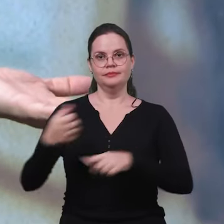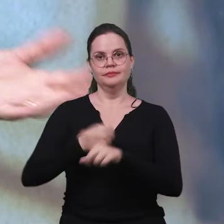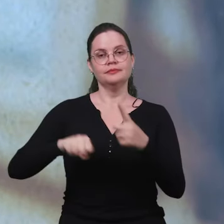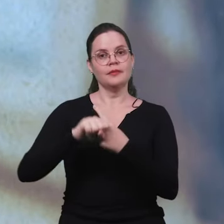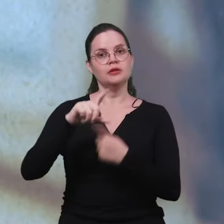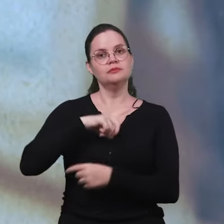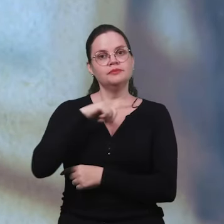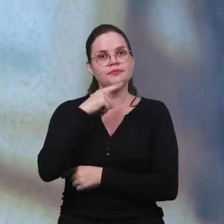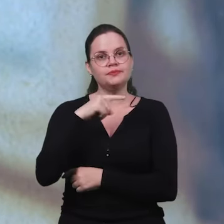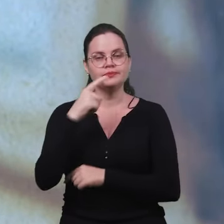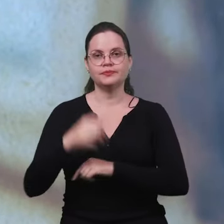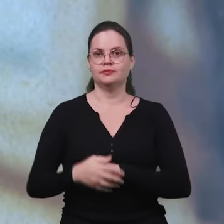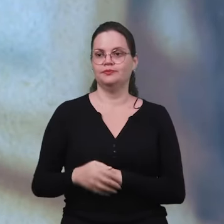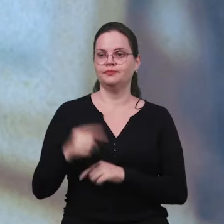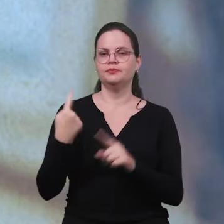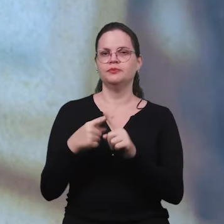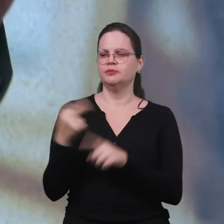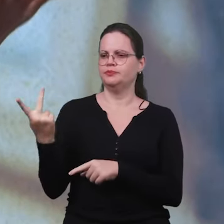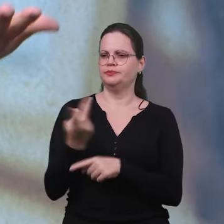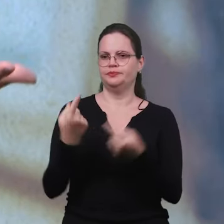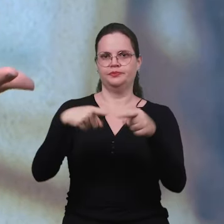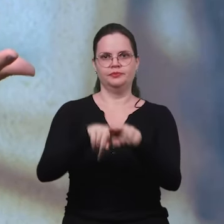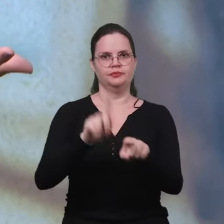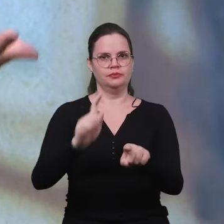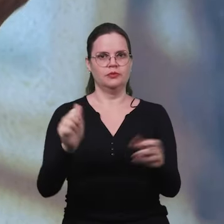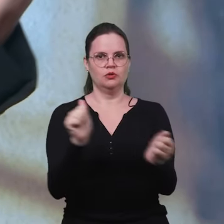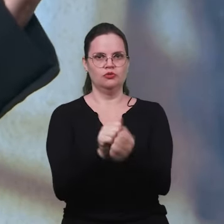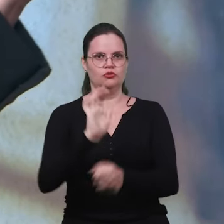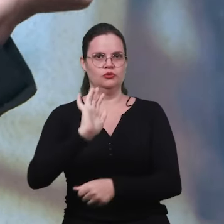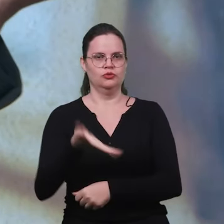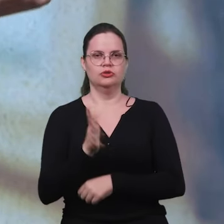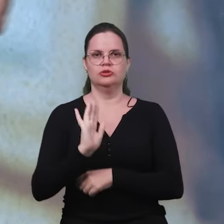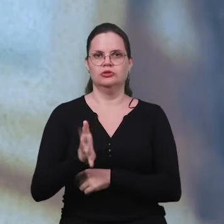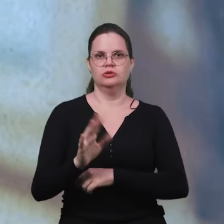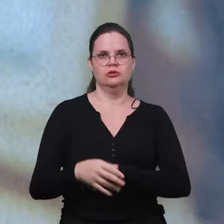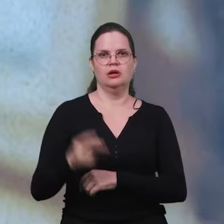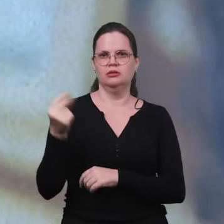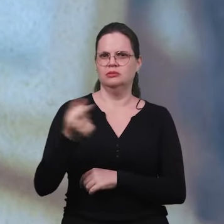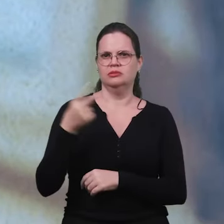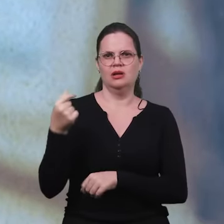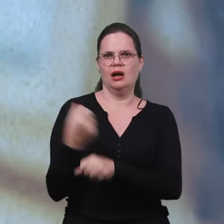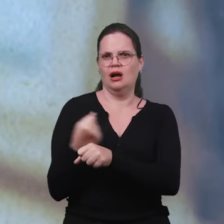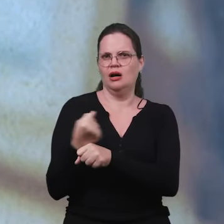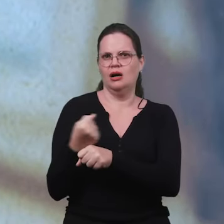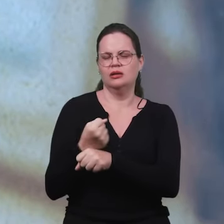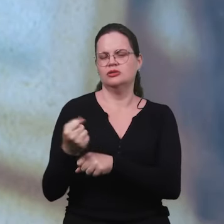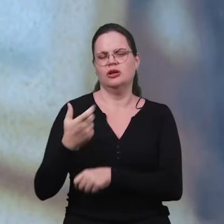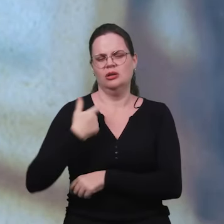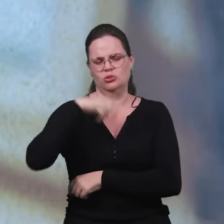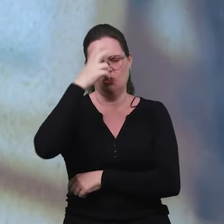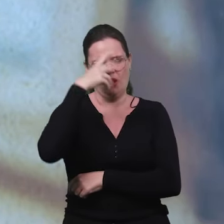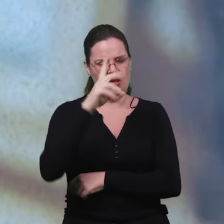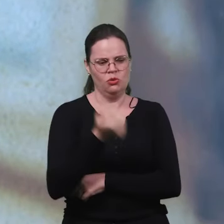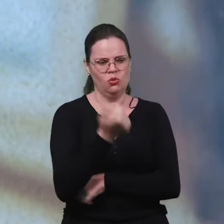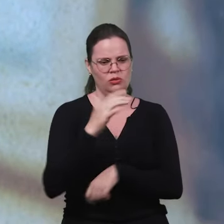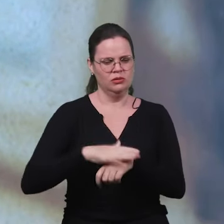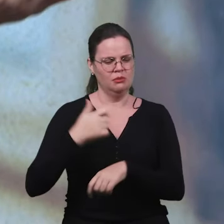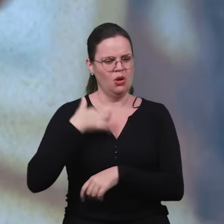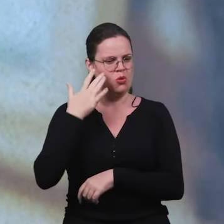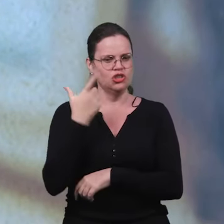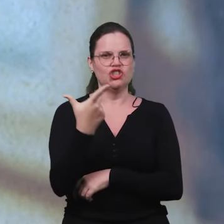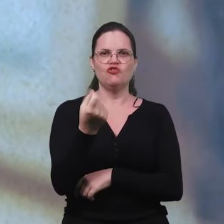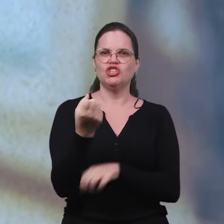essa dúvida, porque eles estão ali. Esse casal especificamente já estava convivendo há muitos anos, não me lembro mais o tempo, não sei se